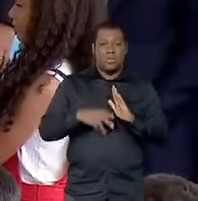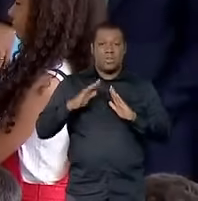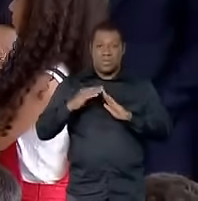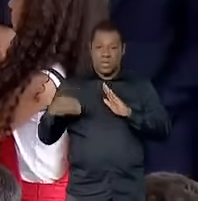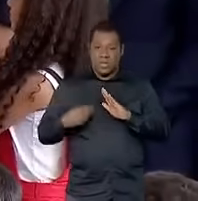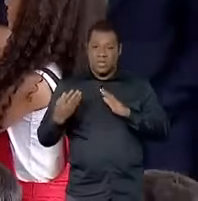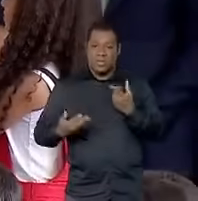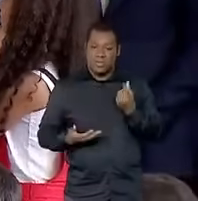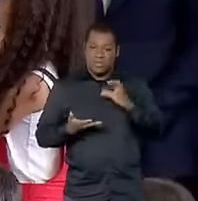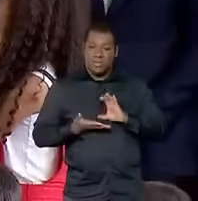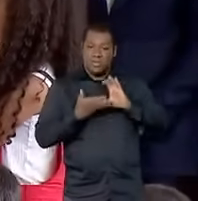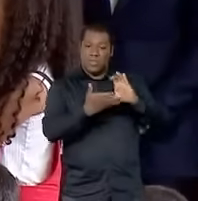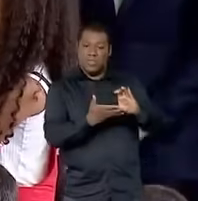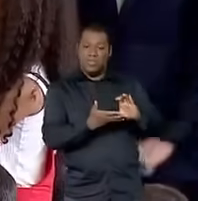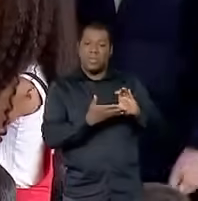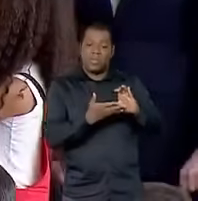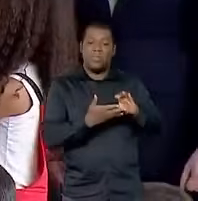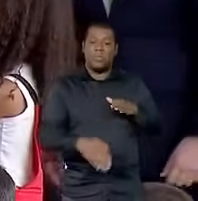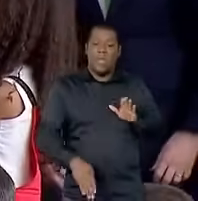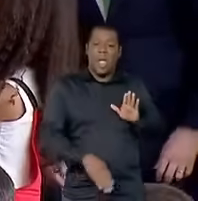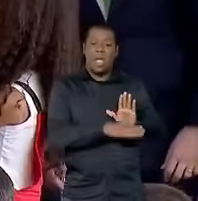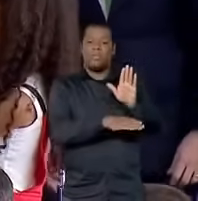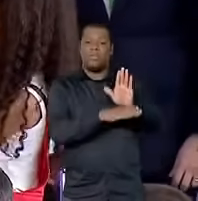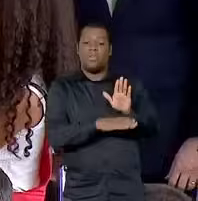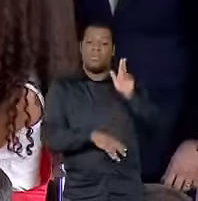e investimentos para garantir